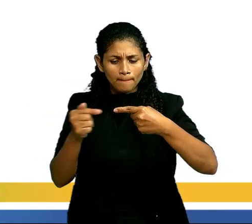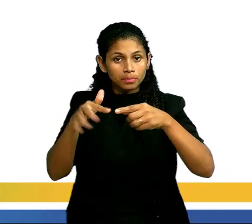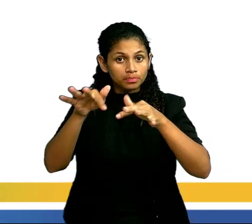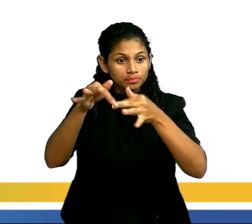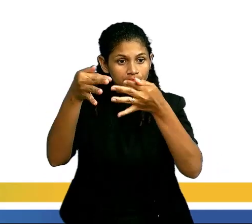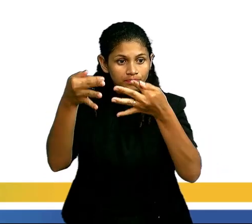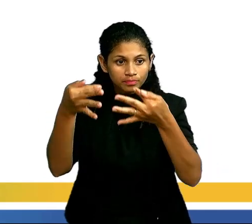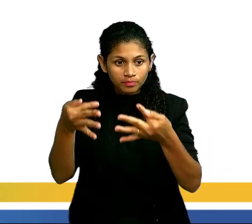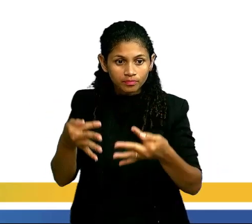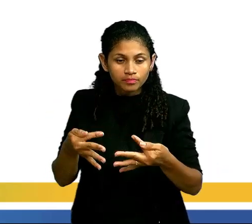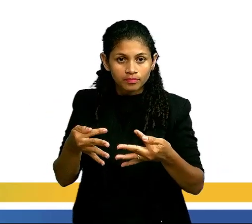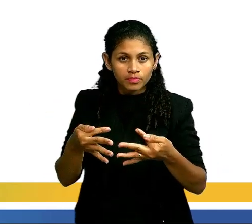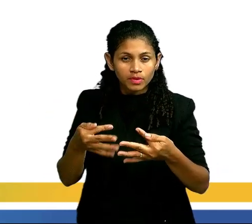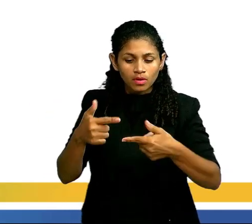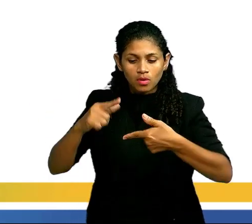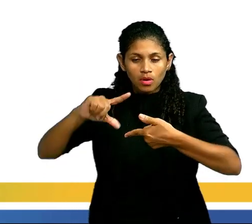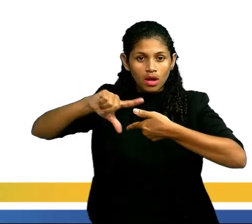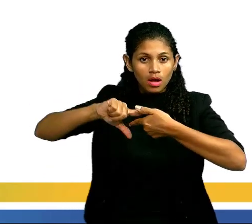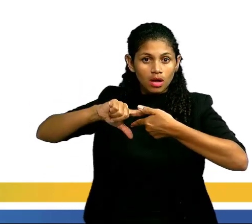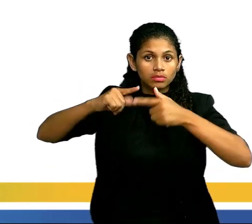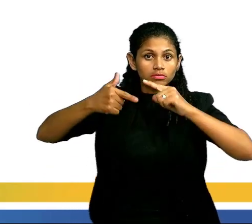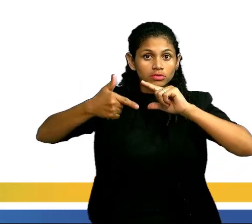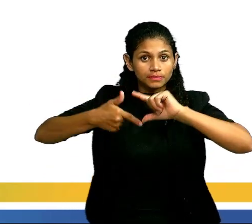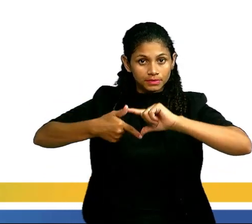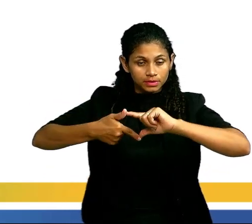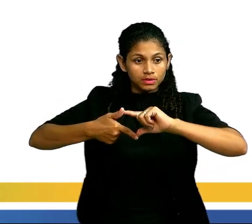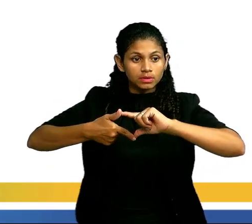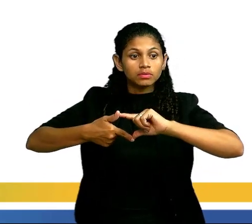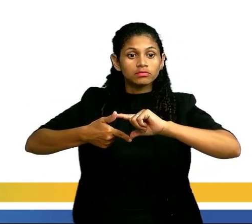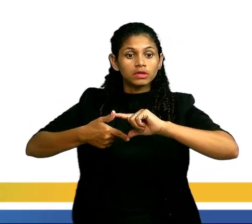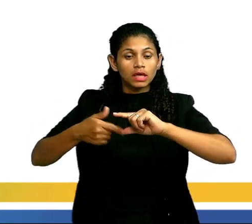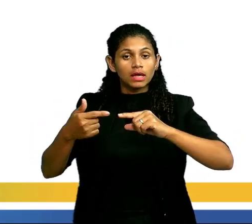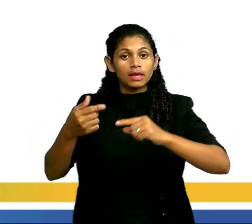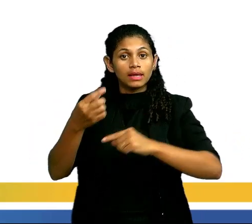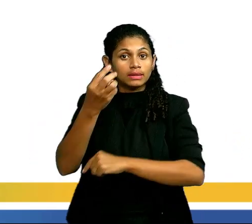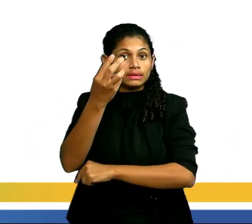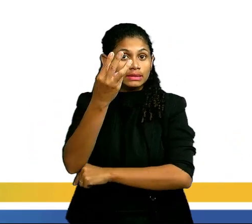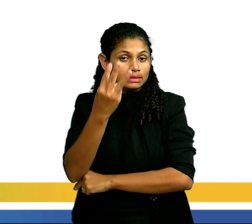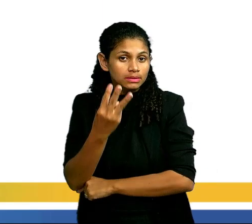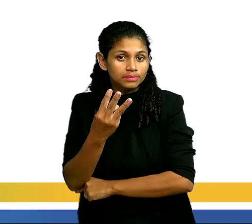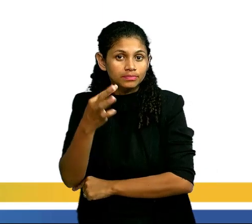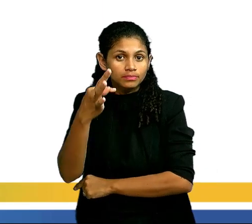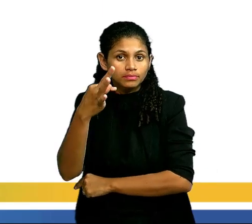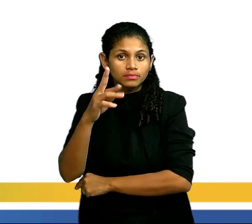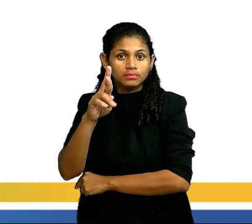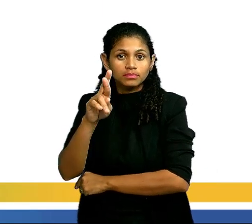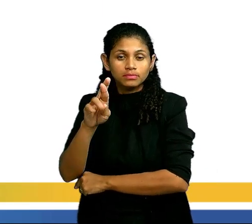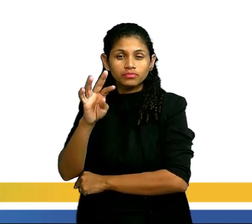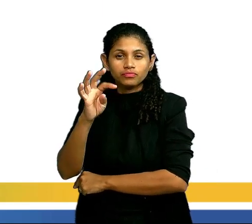ser atribuído é uma geometria tetraédrica, com um ângulo ali de aproximadamente